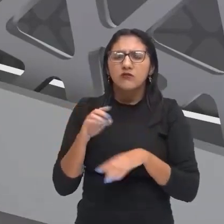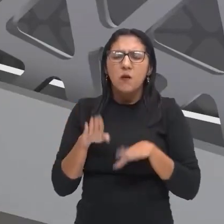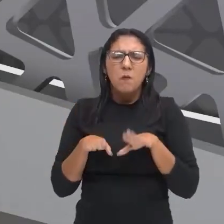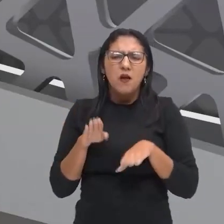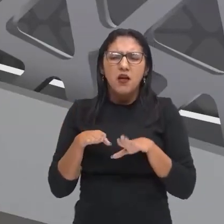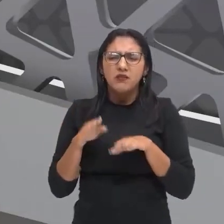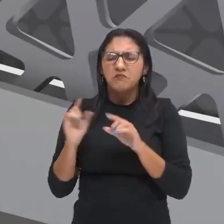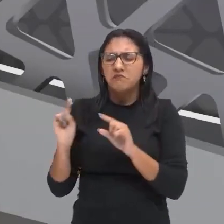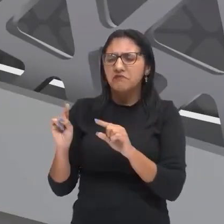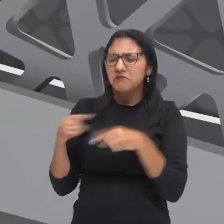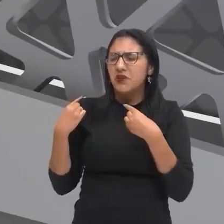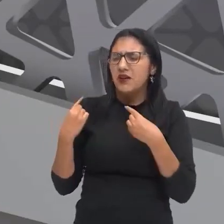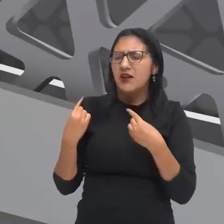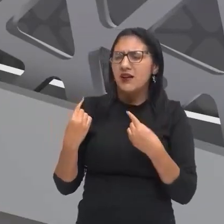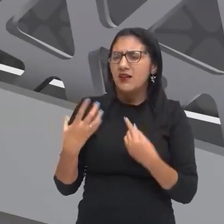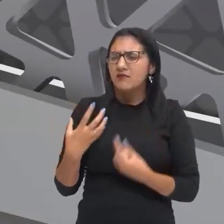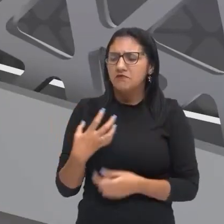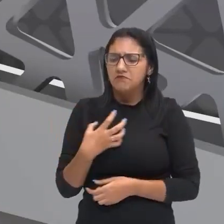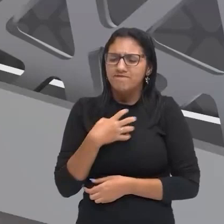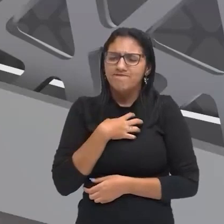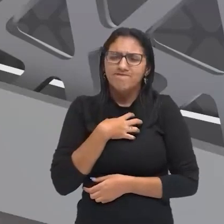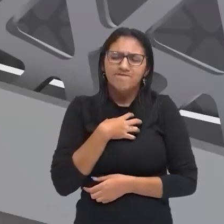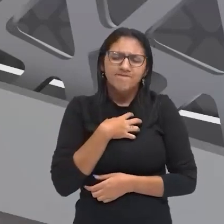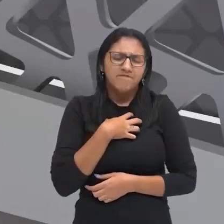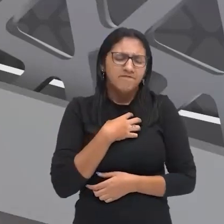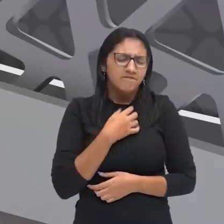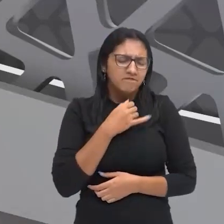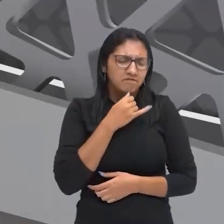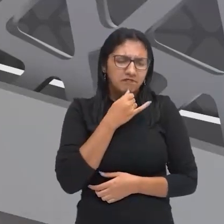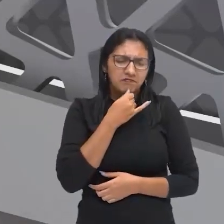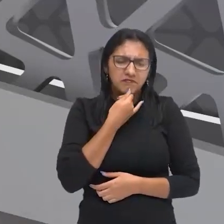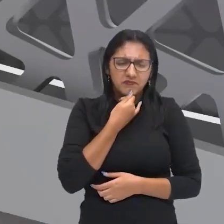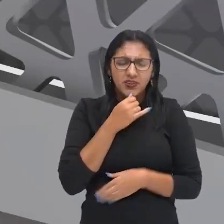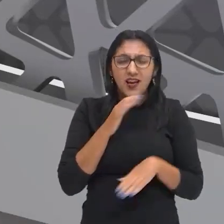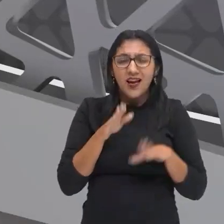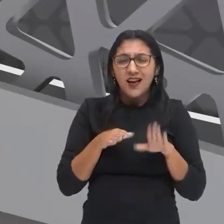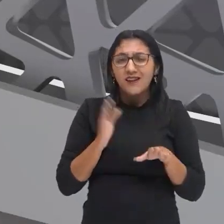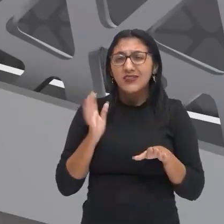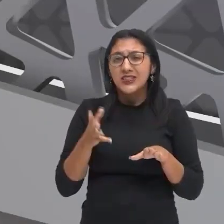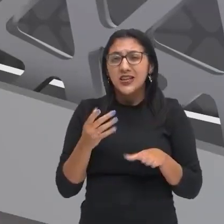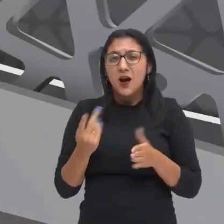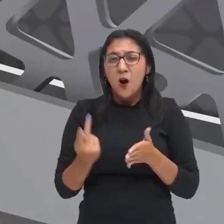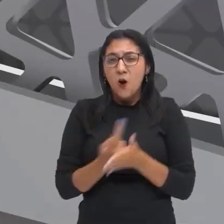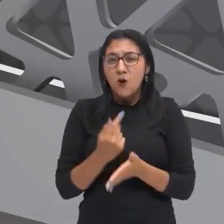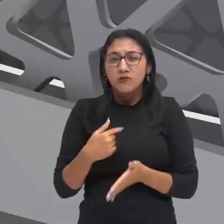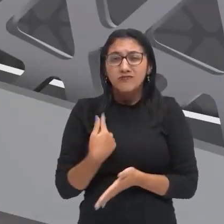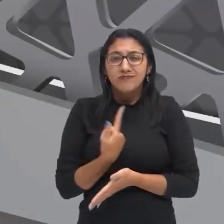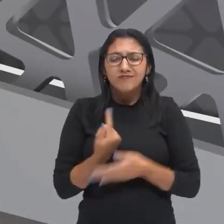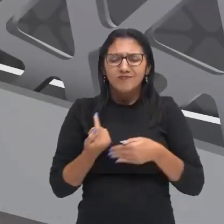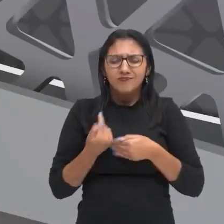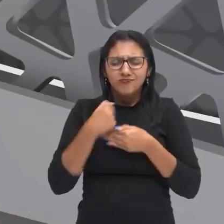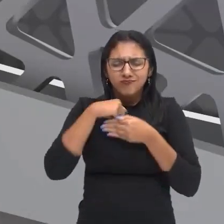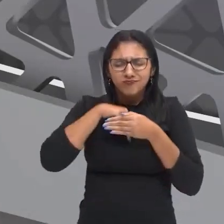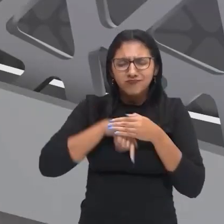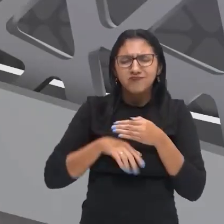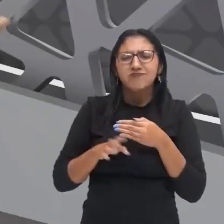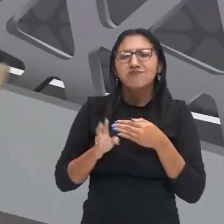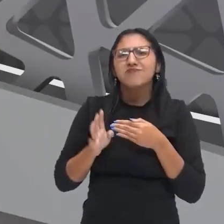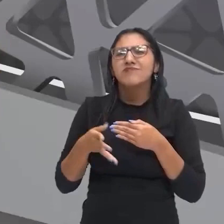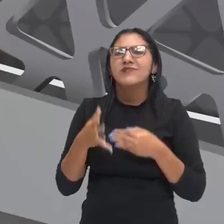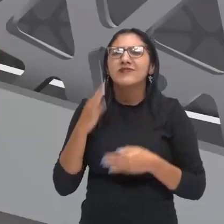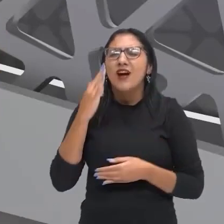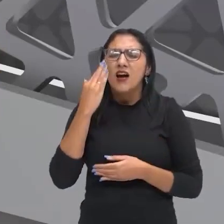comentários, é porque aquilo realmente já estava ali incomodando a gente por dentro. E nós